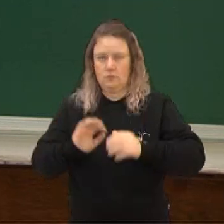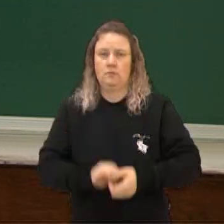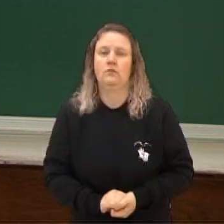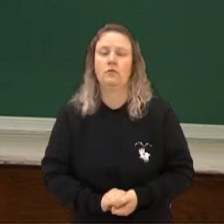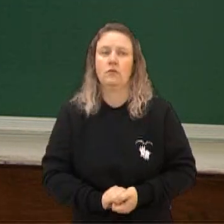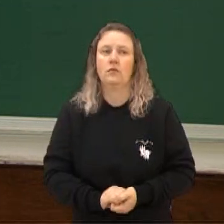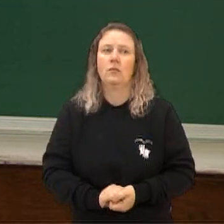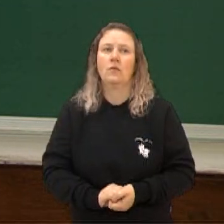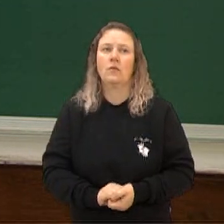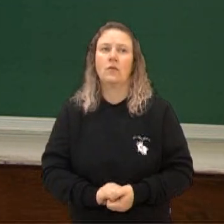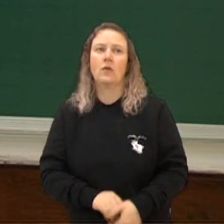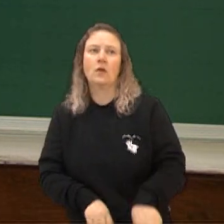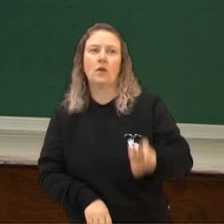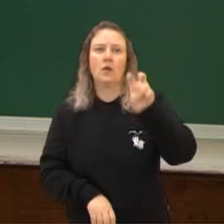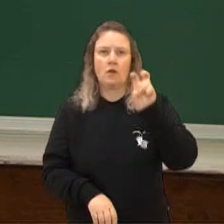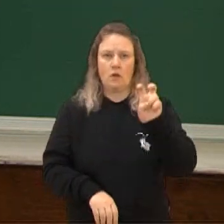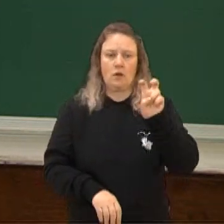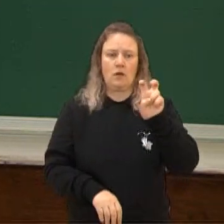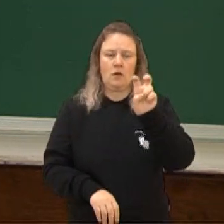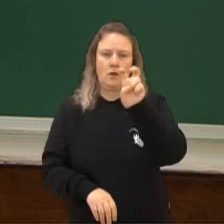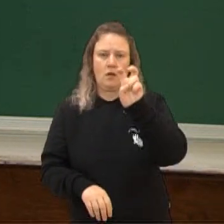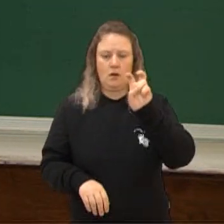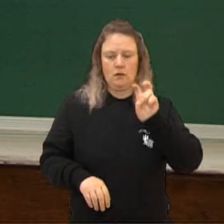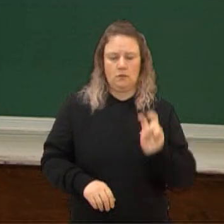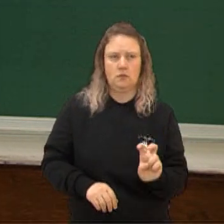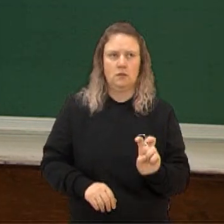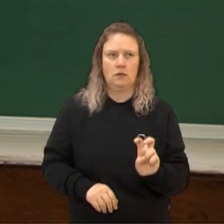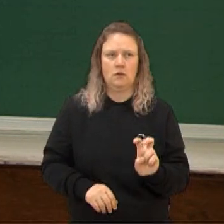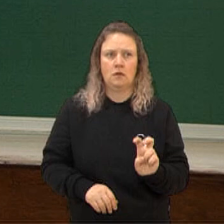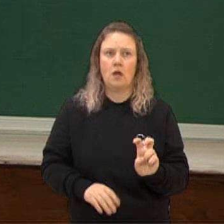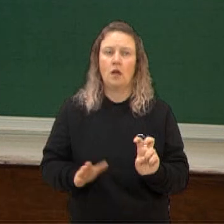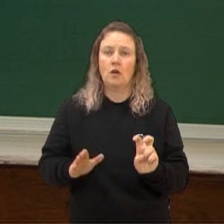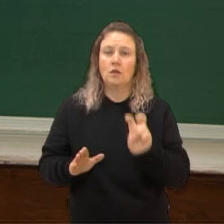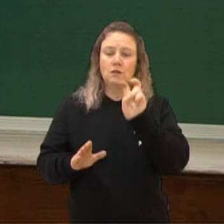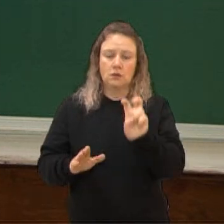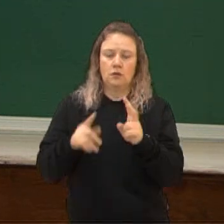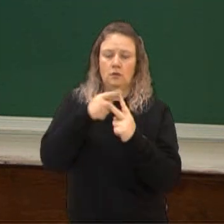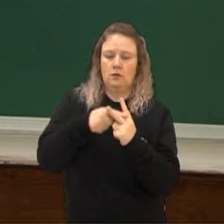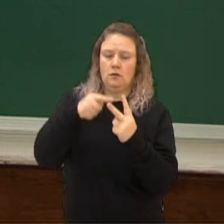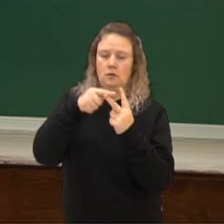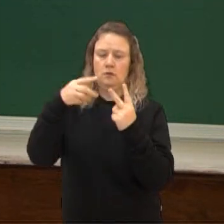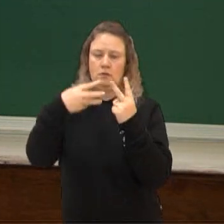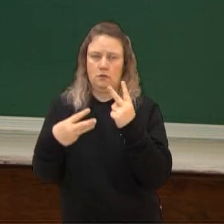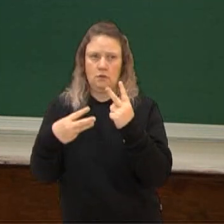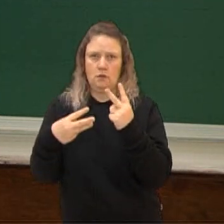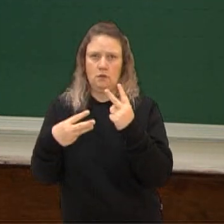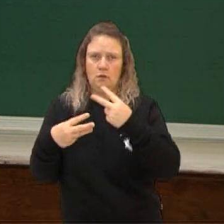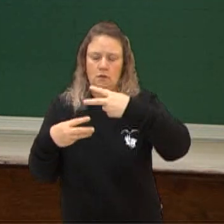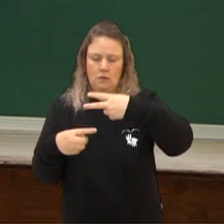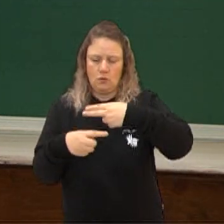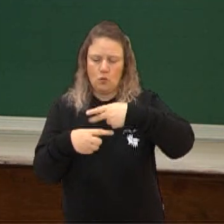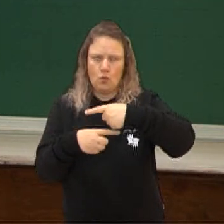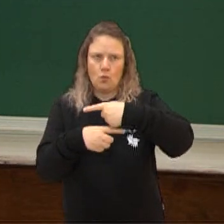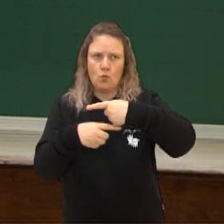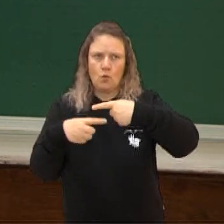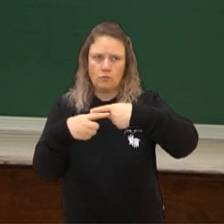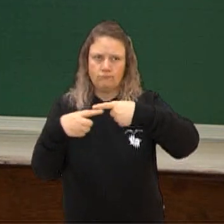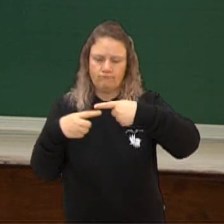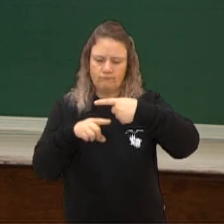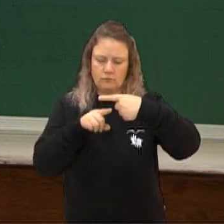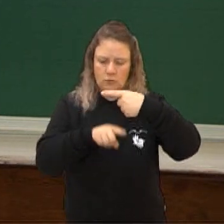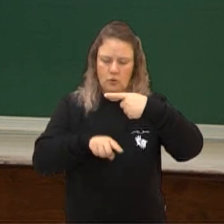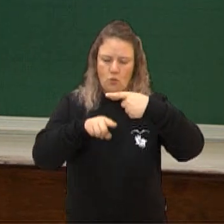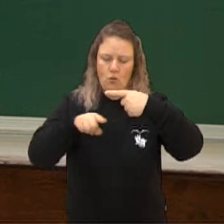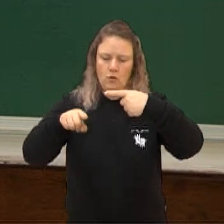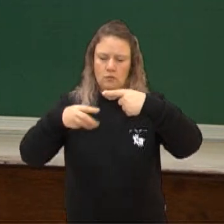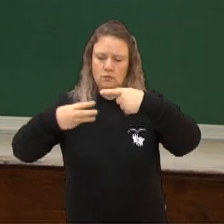Passa o raiz de 3 para baixo e nós vamos ter 5 raiz de 3 sobre raiz de 3. Olha, gente, numerador e denominador tem